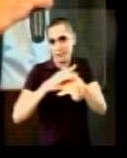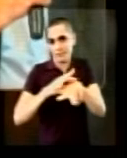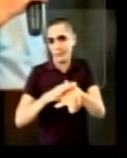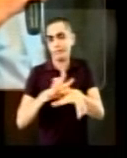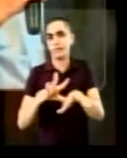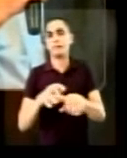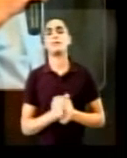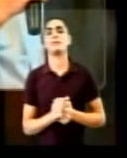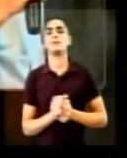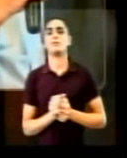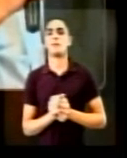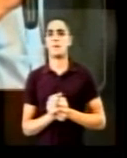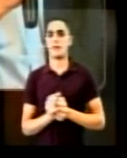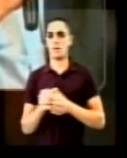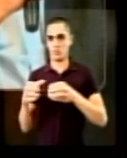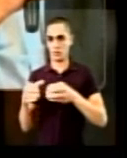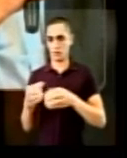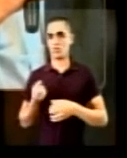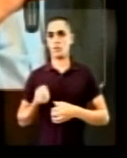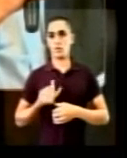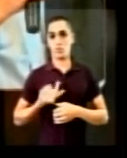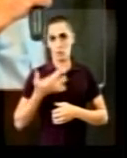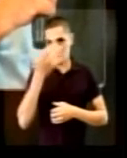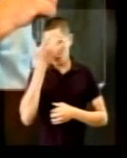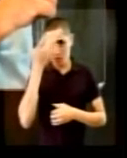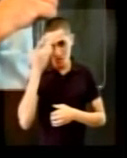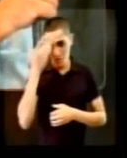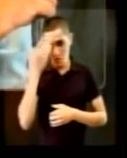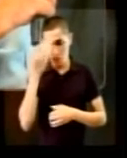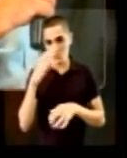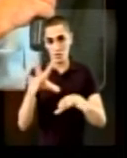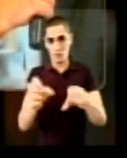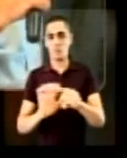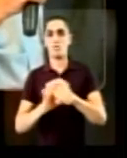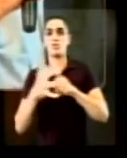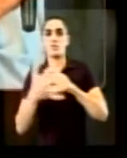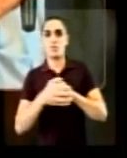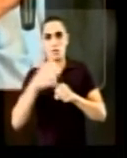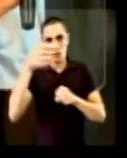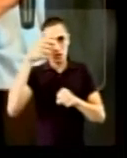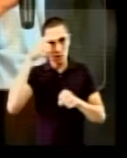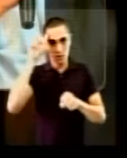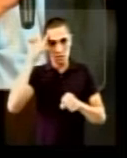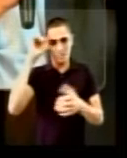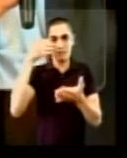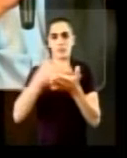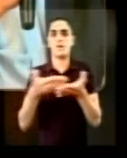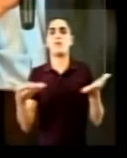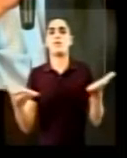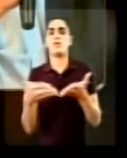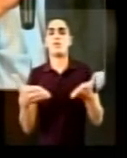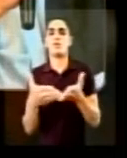Dos casos novos, os resultados que saíram de ontem para hoje, nós temos